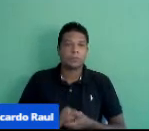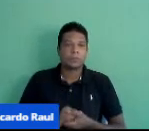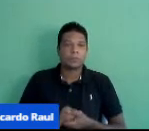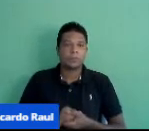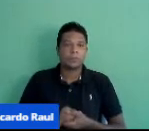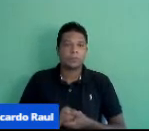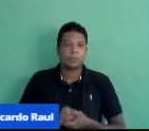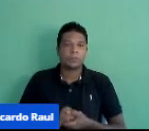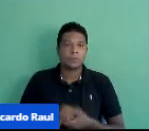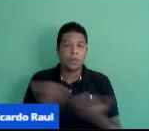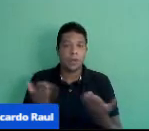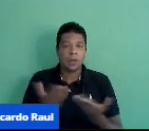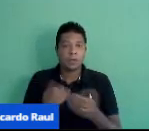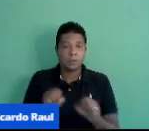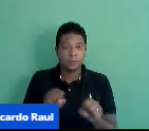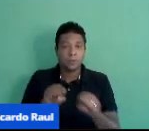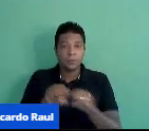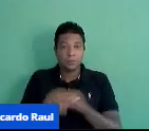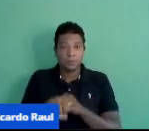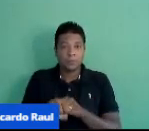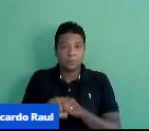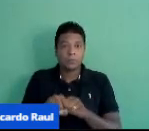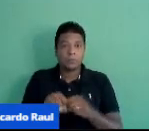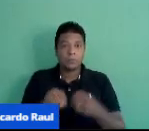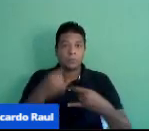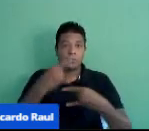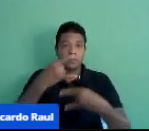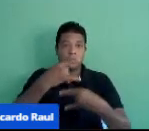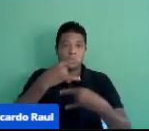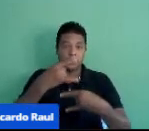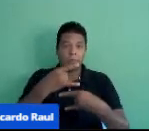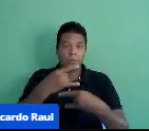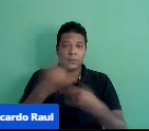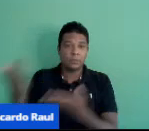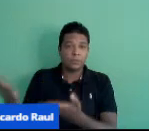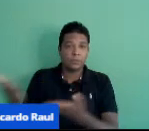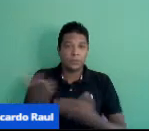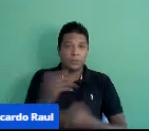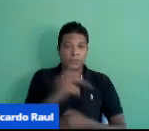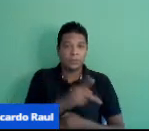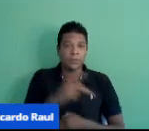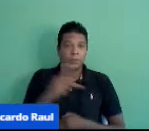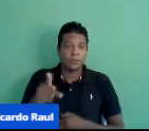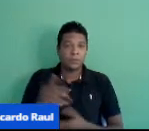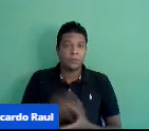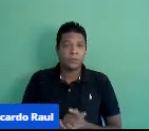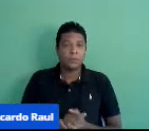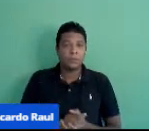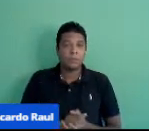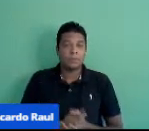isso agora nessa formação, nessa live, né, com a presença desses professores, né? Vale lembrar que a